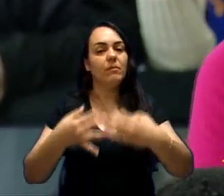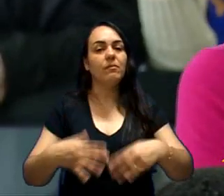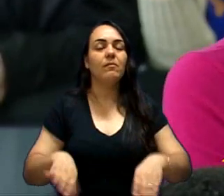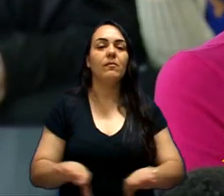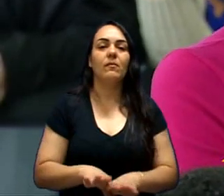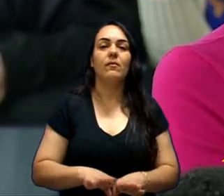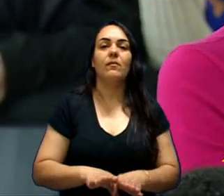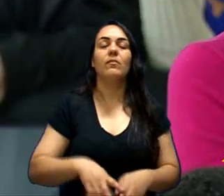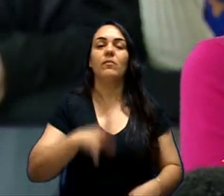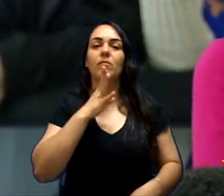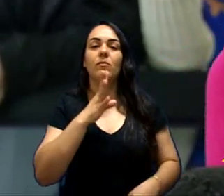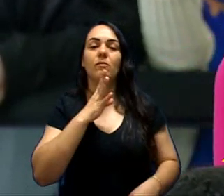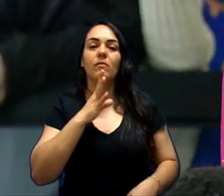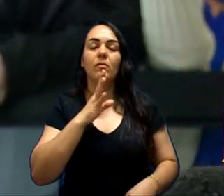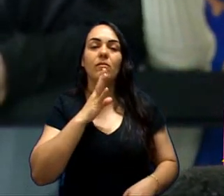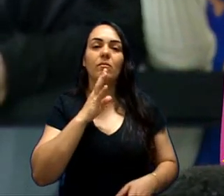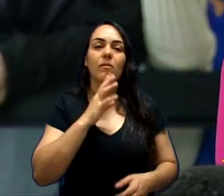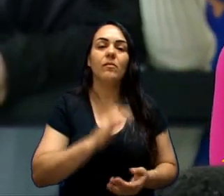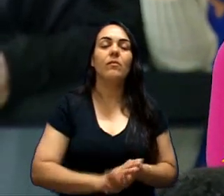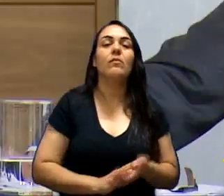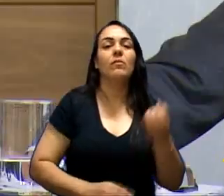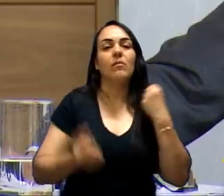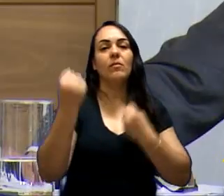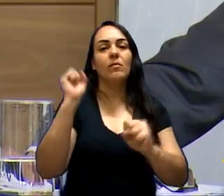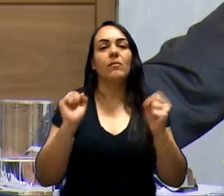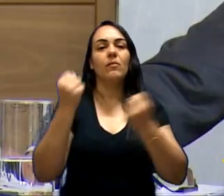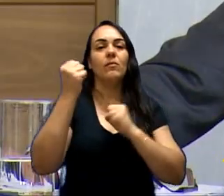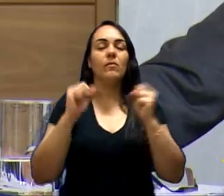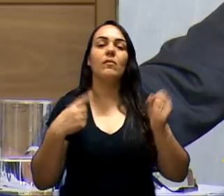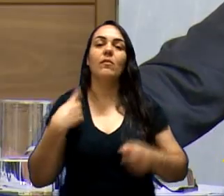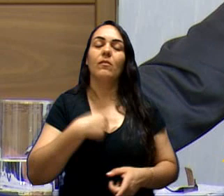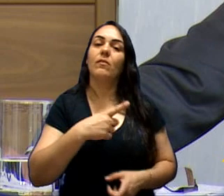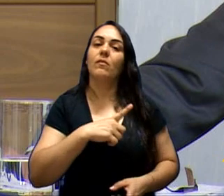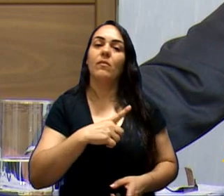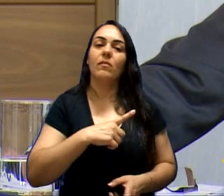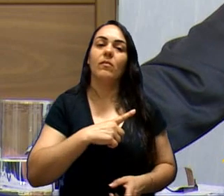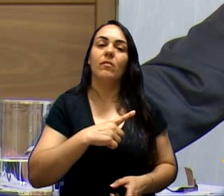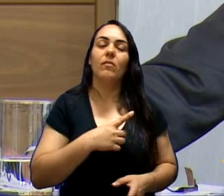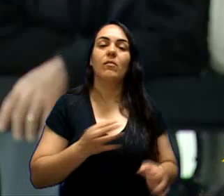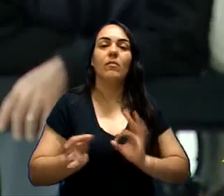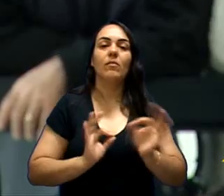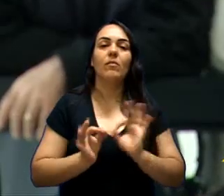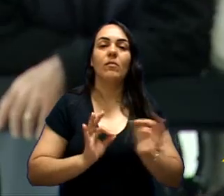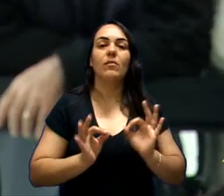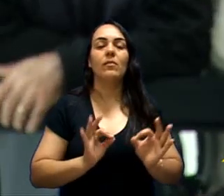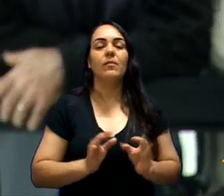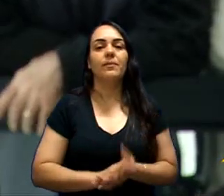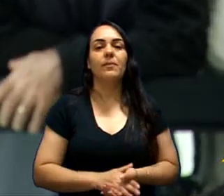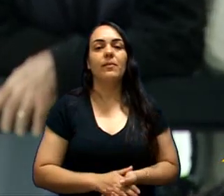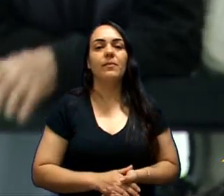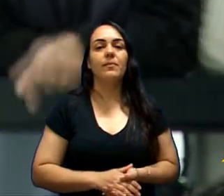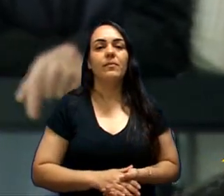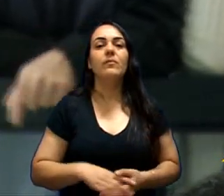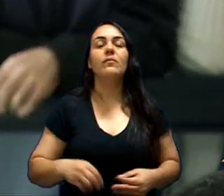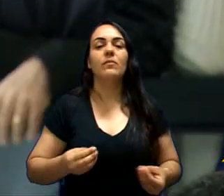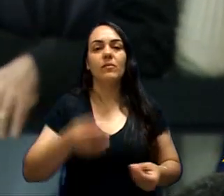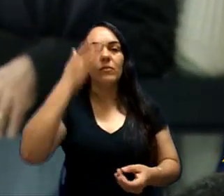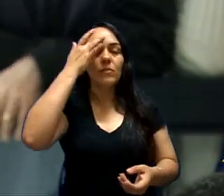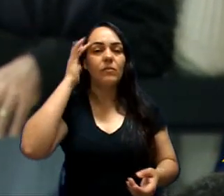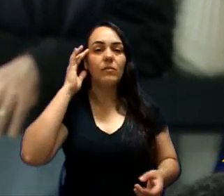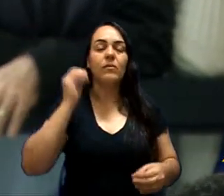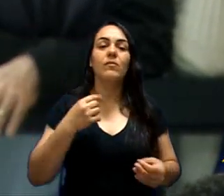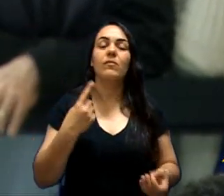essa questão trata aí de reconhecimento de firma. E nós temos o empenho, através desse projeto, para que as